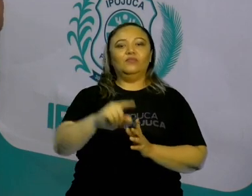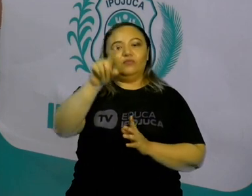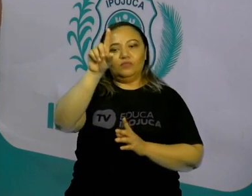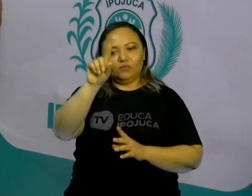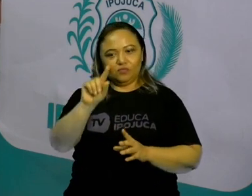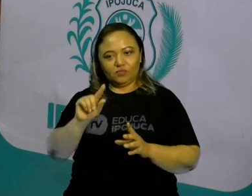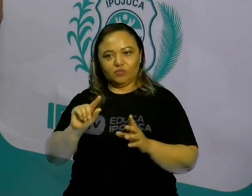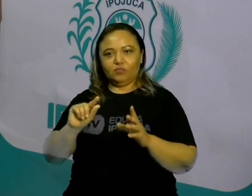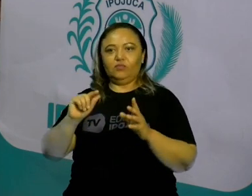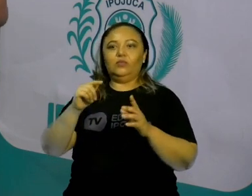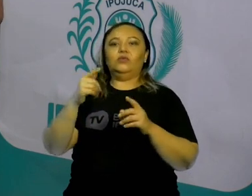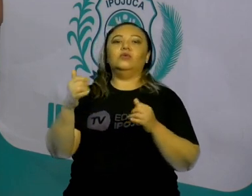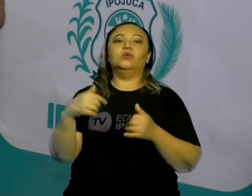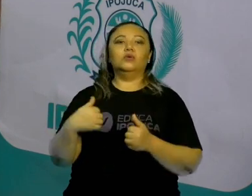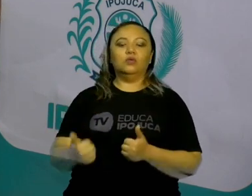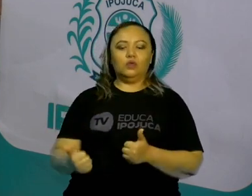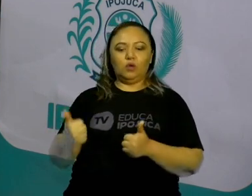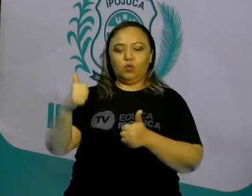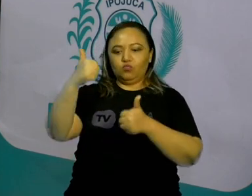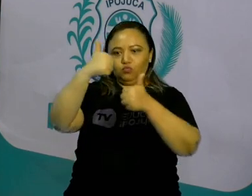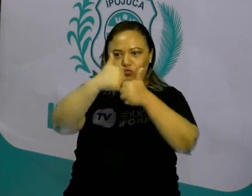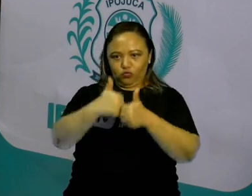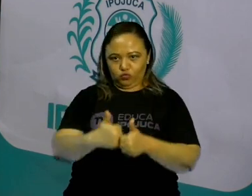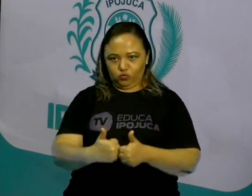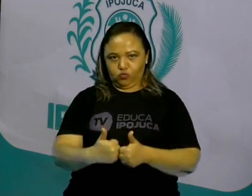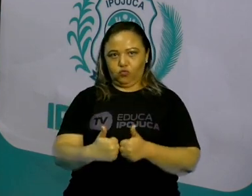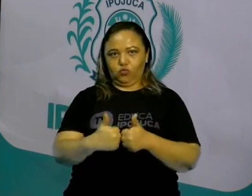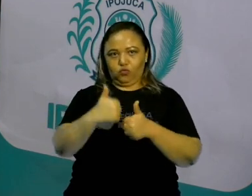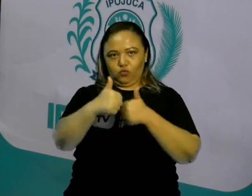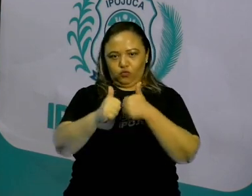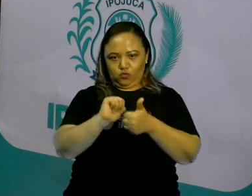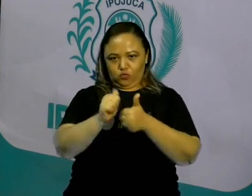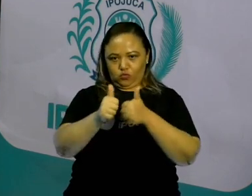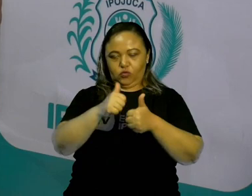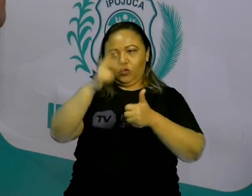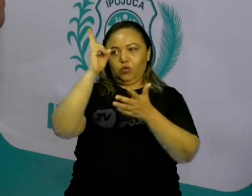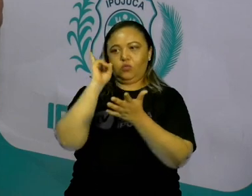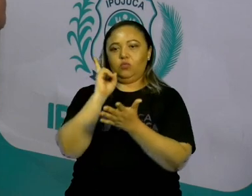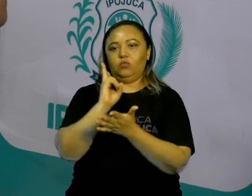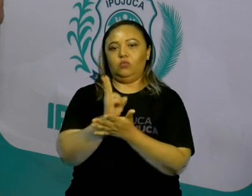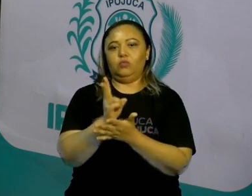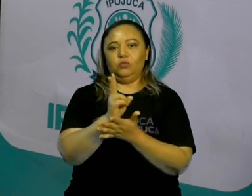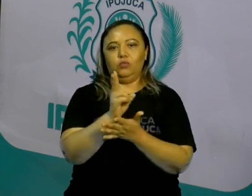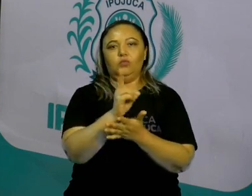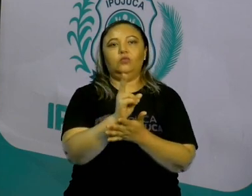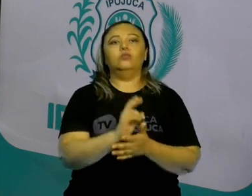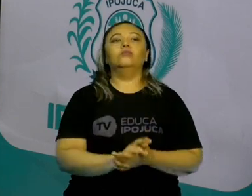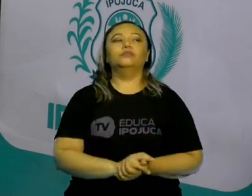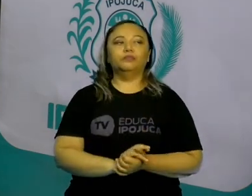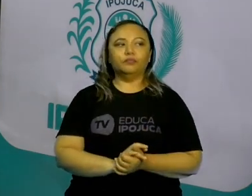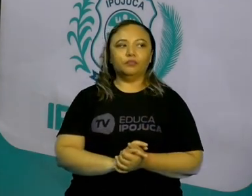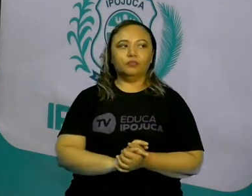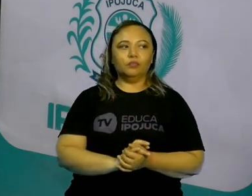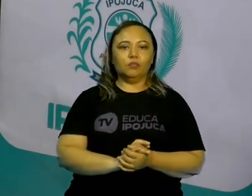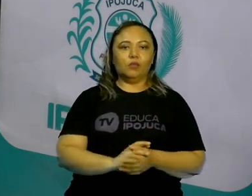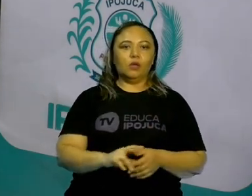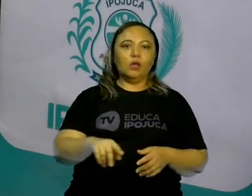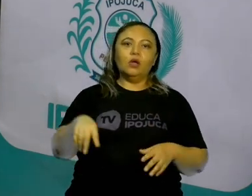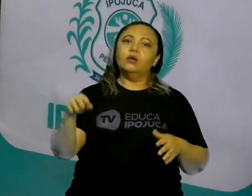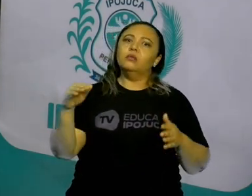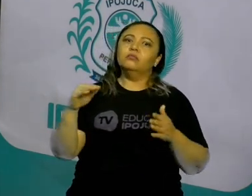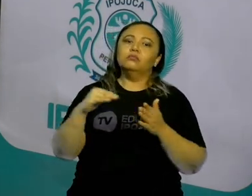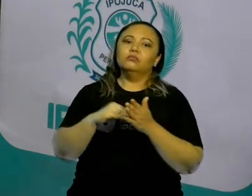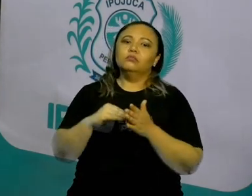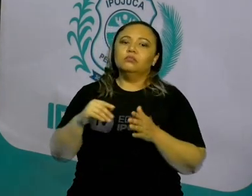escolher uma cor para poder tentar achar a banana, uma caixinha com um número, tá certo? E por